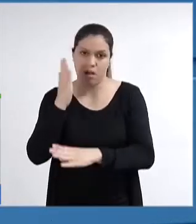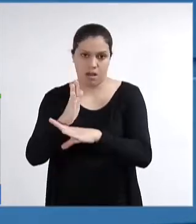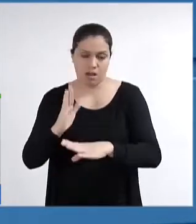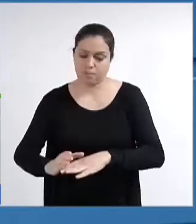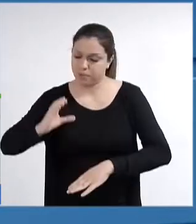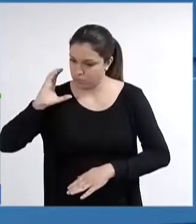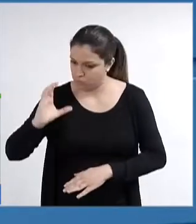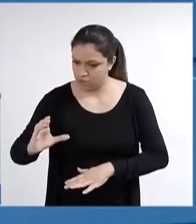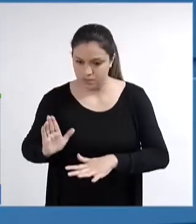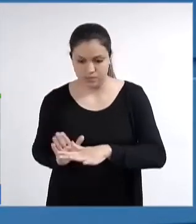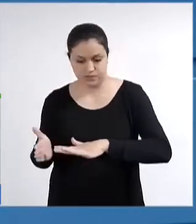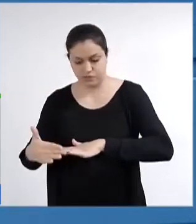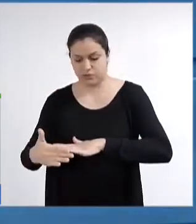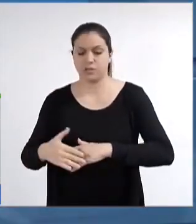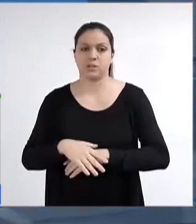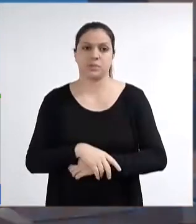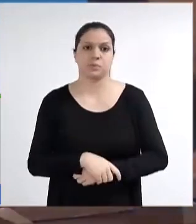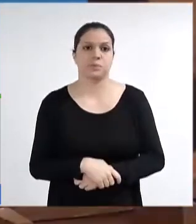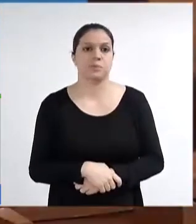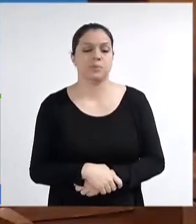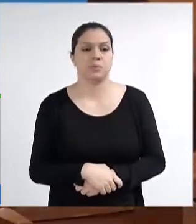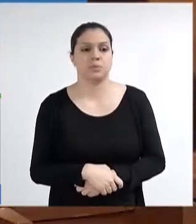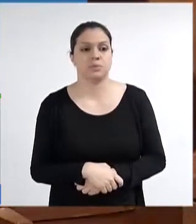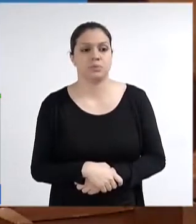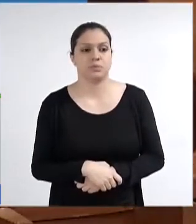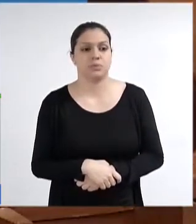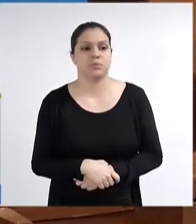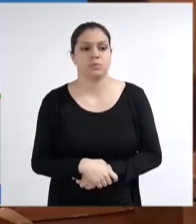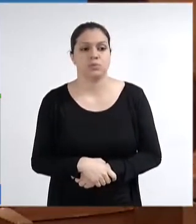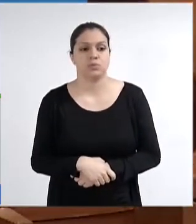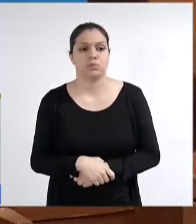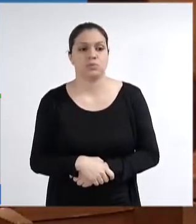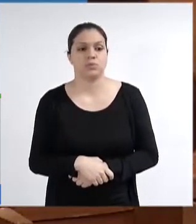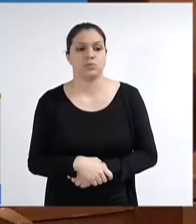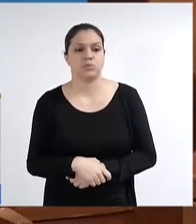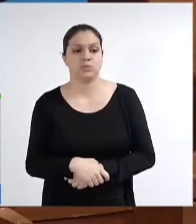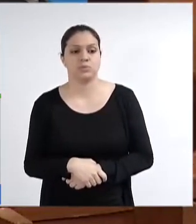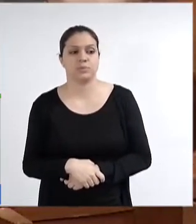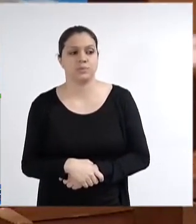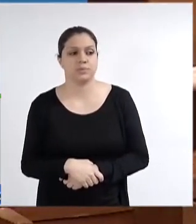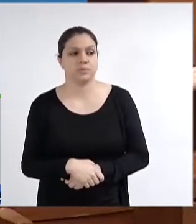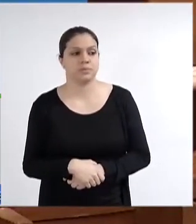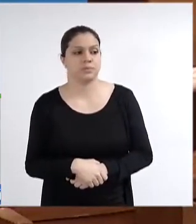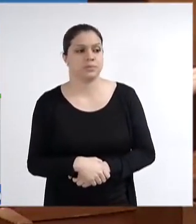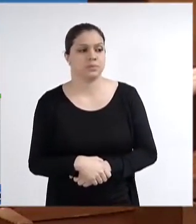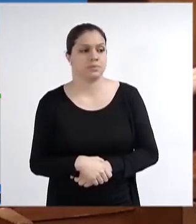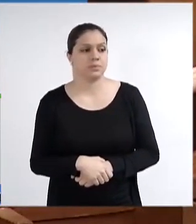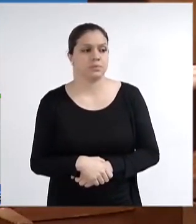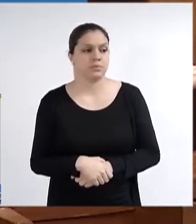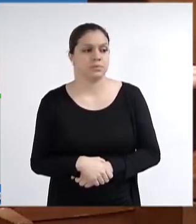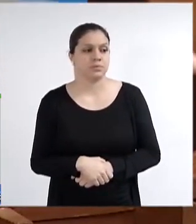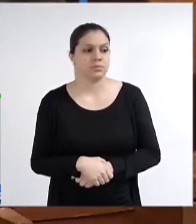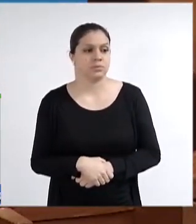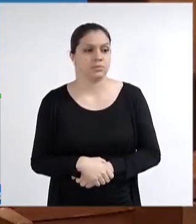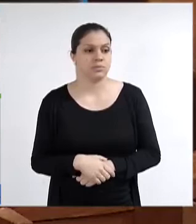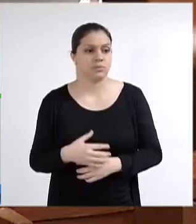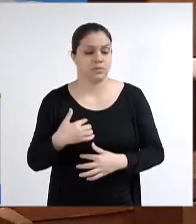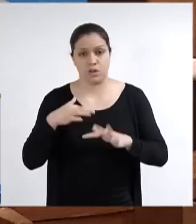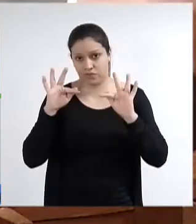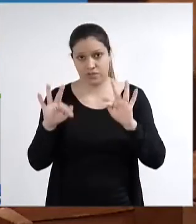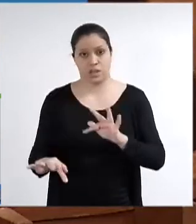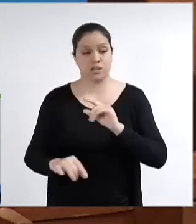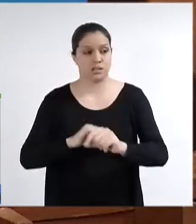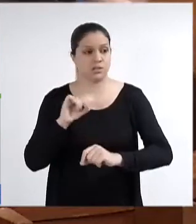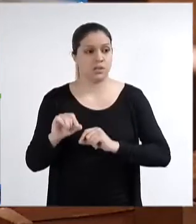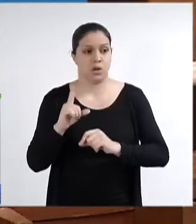fronteira. Só isso, senhor presidente. Muito obrigado. Obrigado, deputado Barbosinha. Senhor presidente, eu encaminho para o encerramento. Me